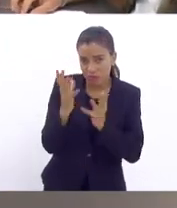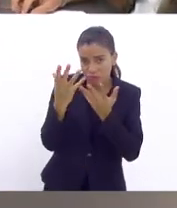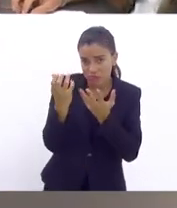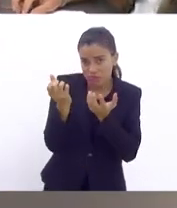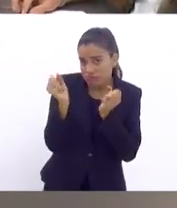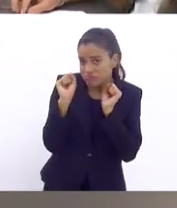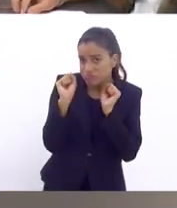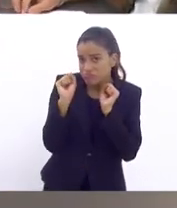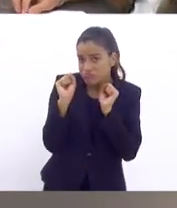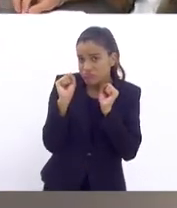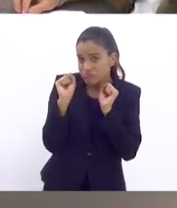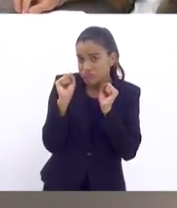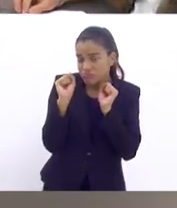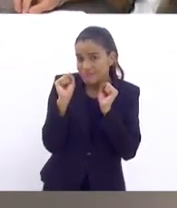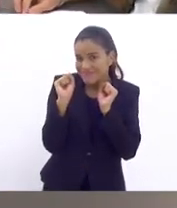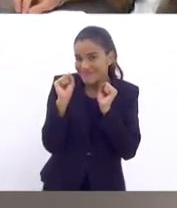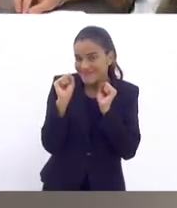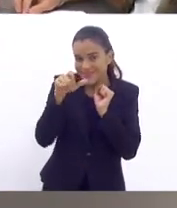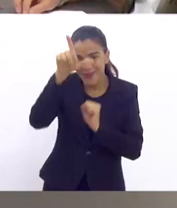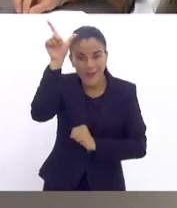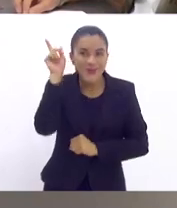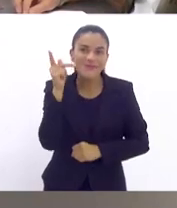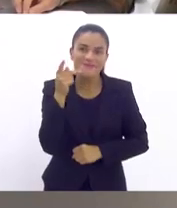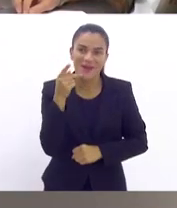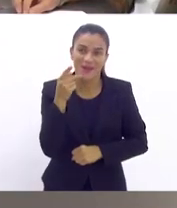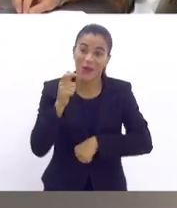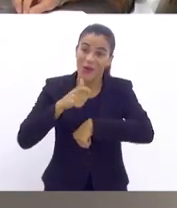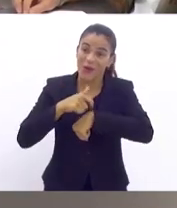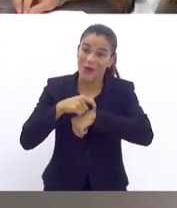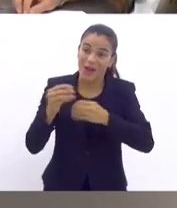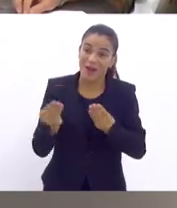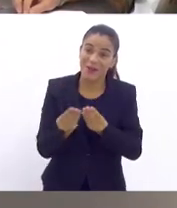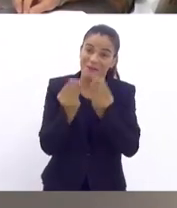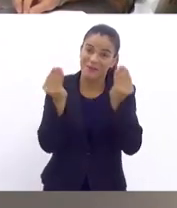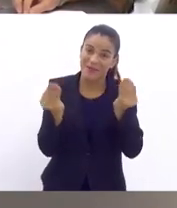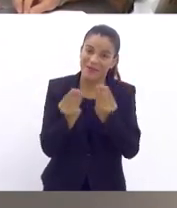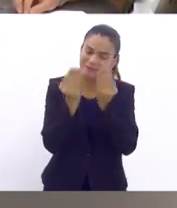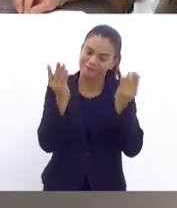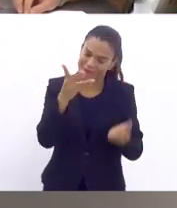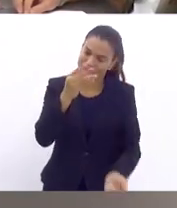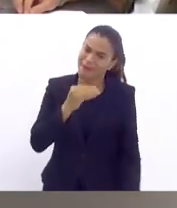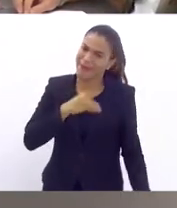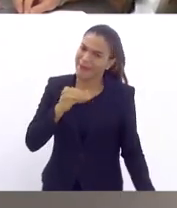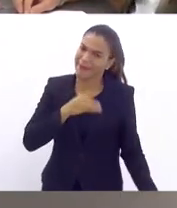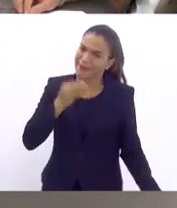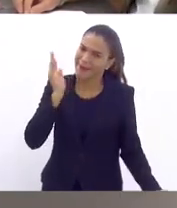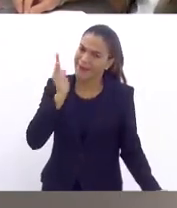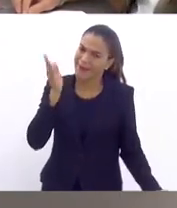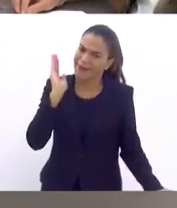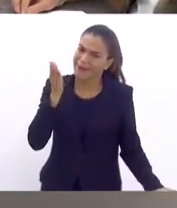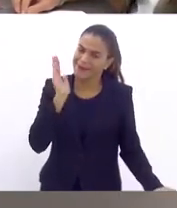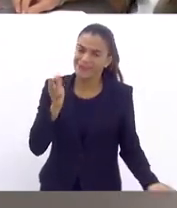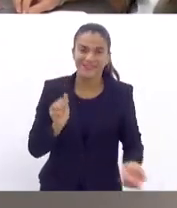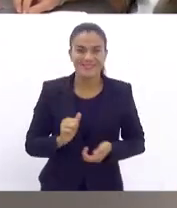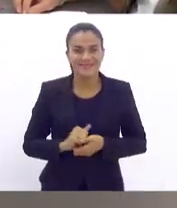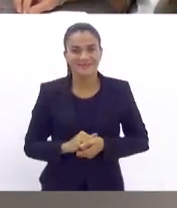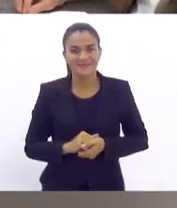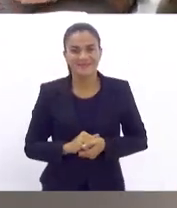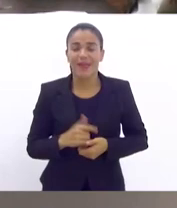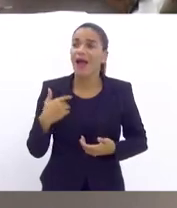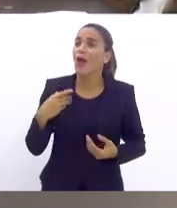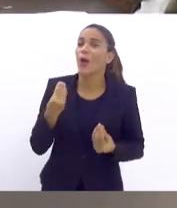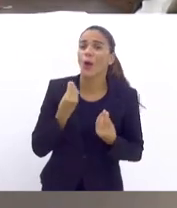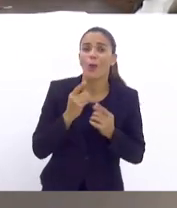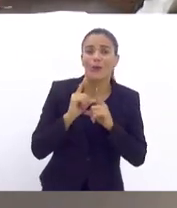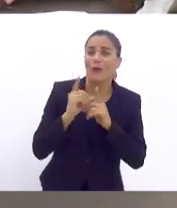Paulo o horário da missa Deputado os pecados vossa excelência como eu